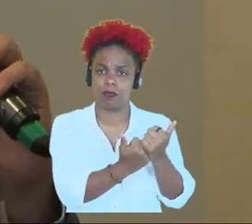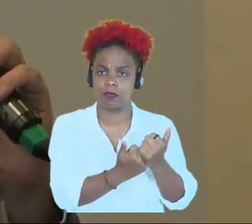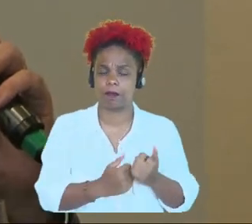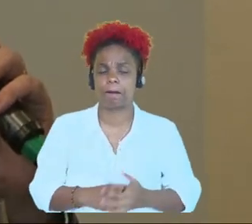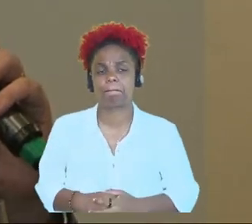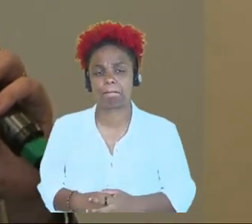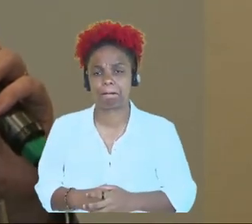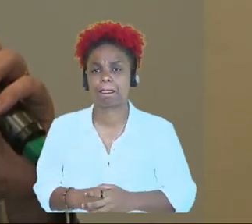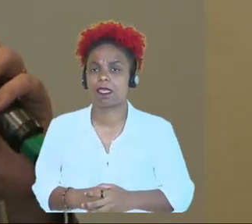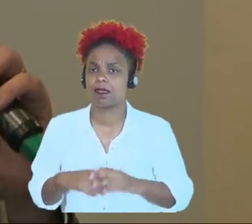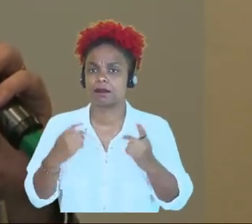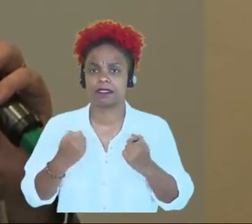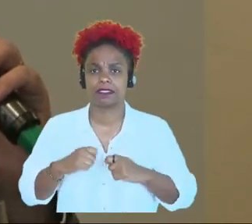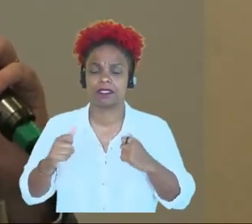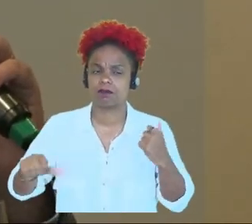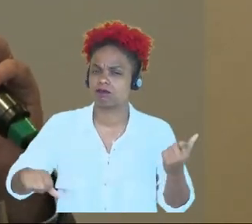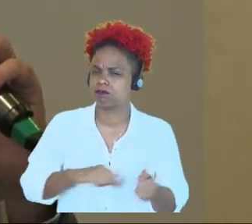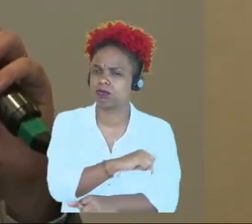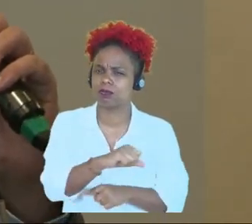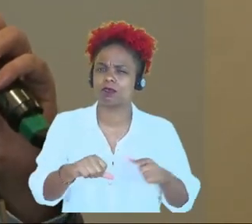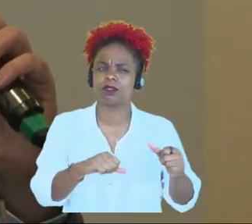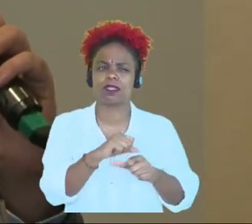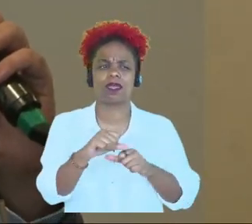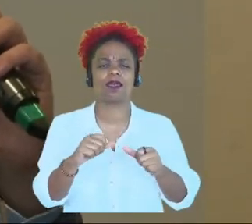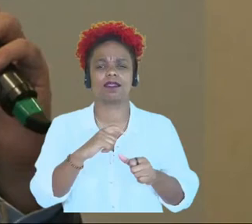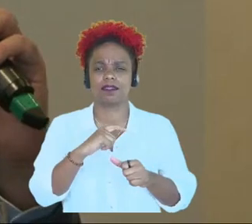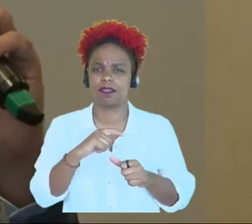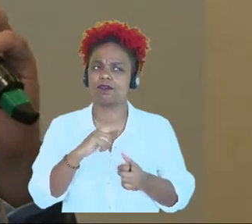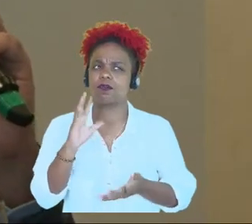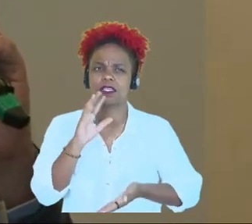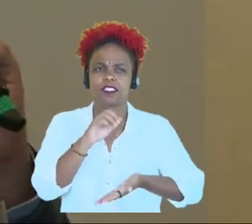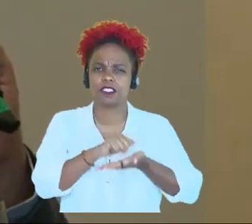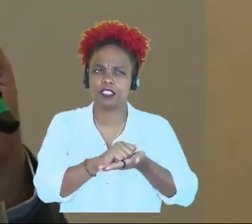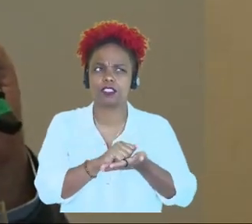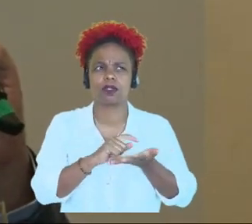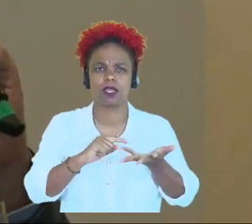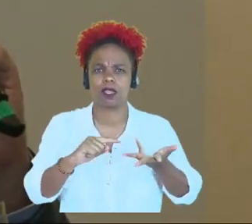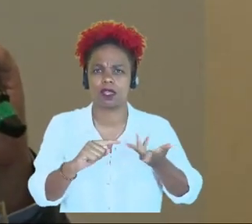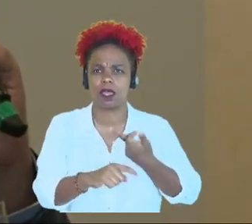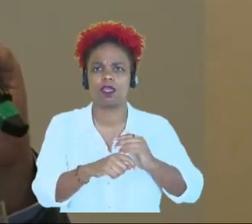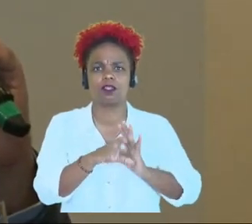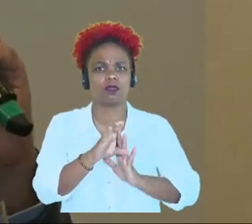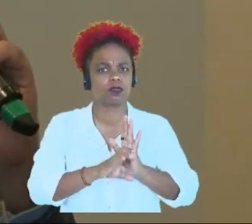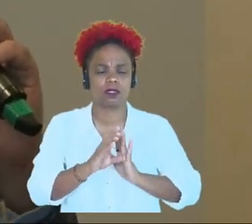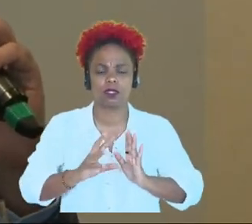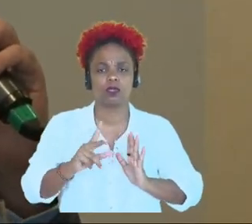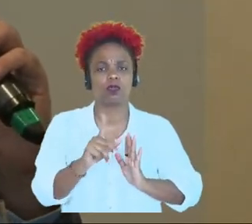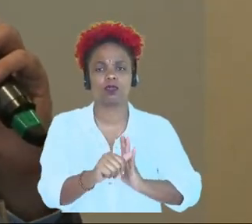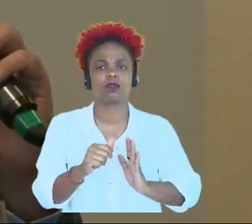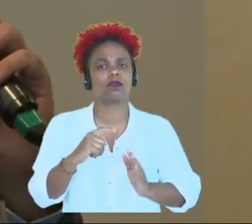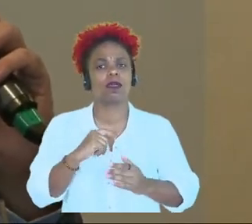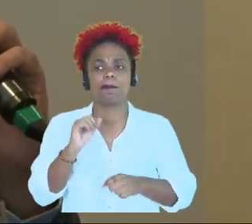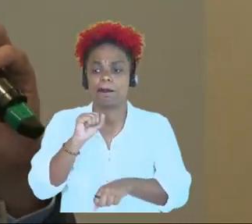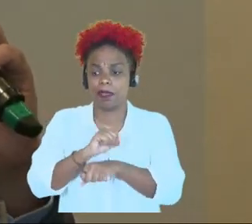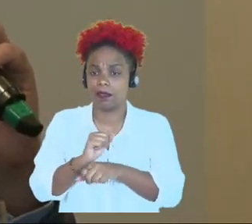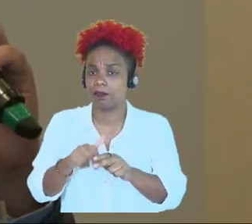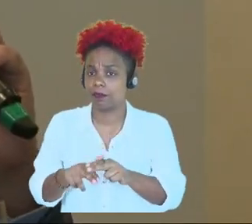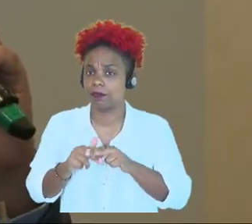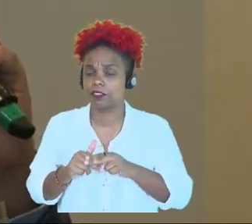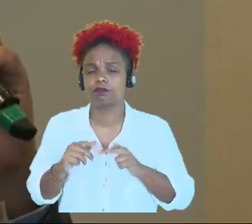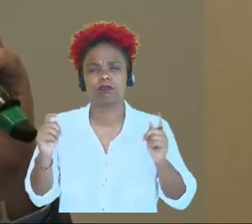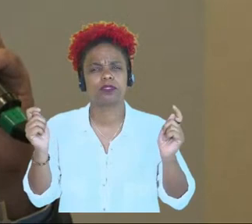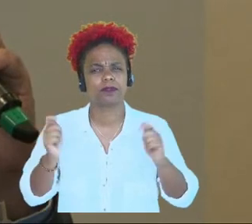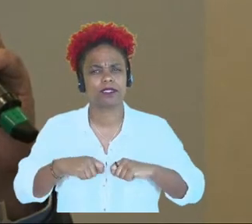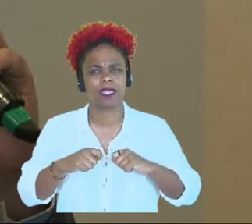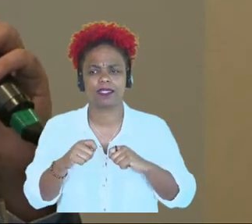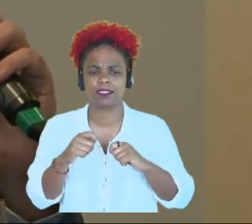que virar a chave, ela vai ter que mudar o seu registro, ela vai ter que parar de interditar qualquer